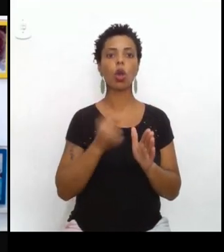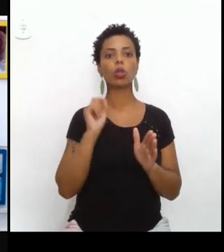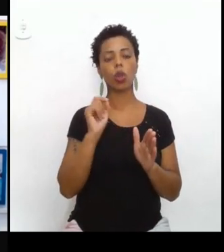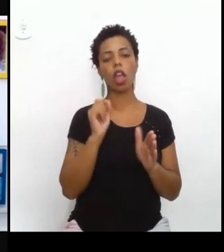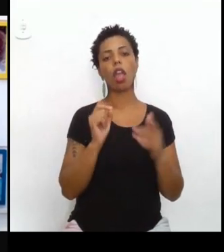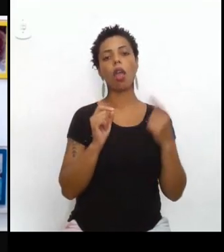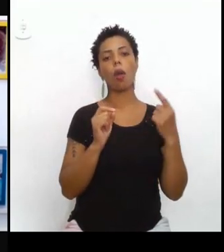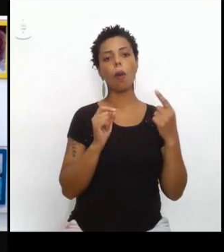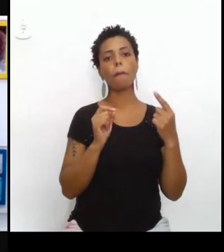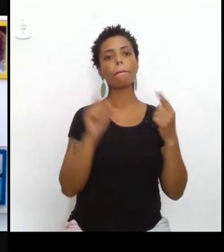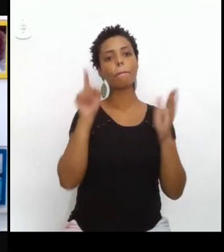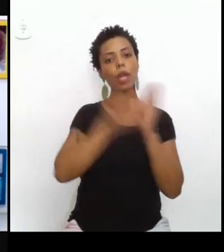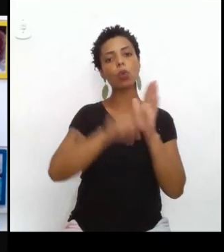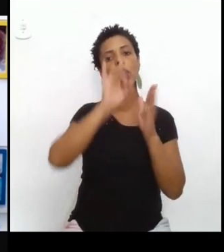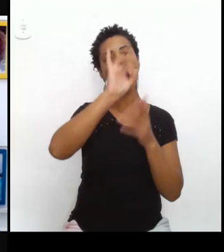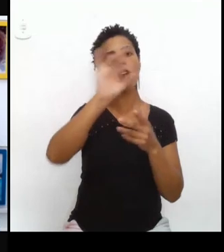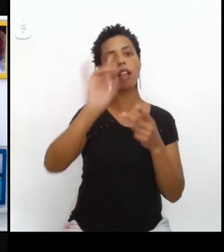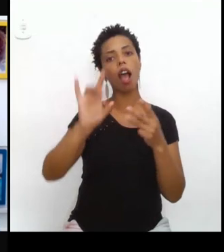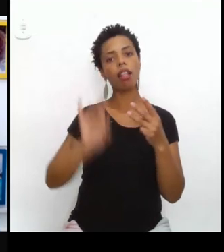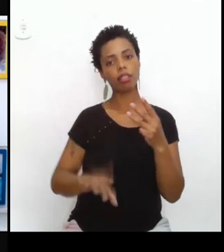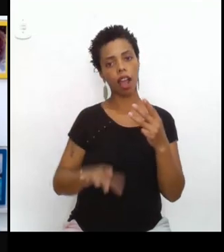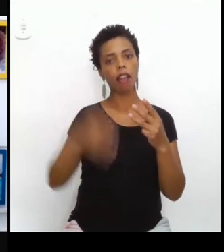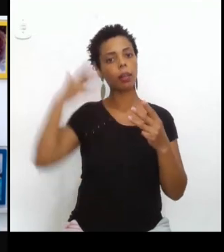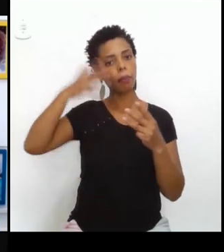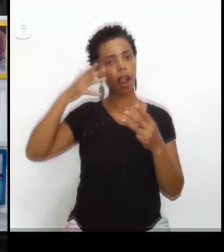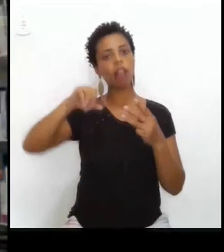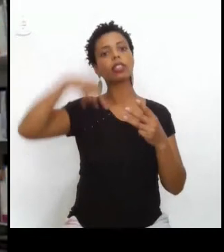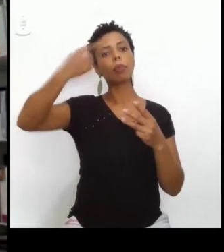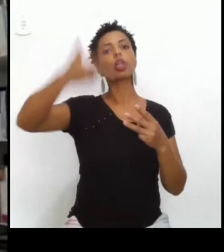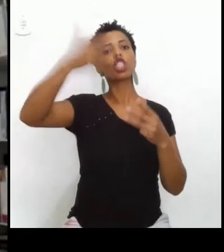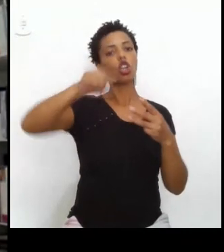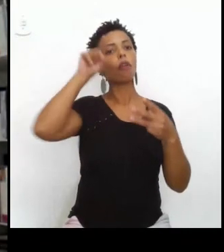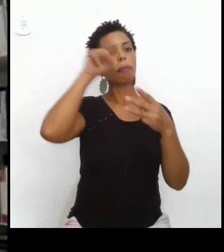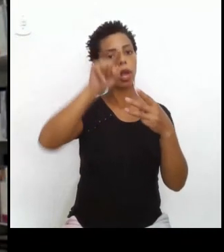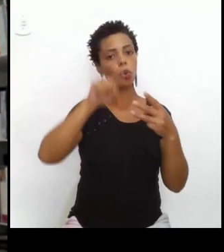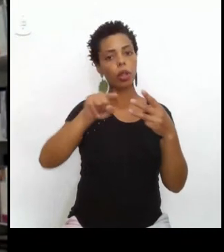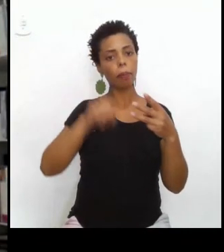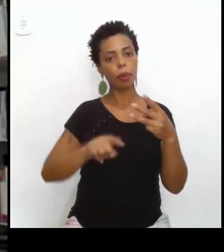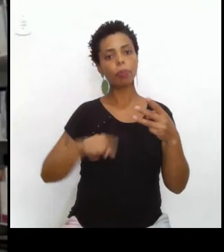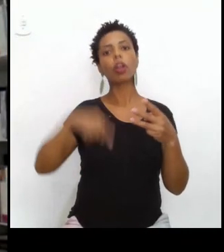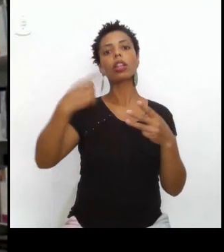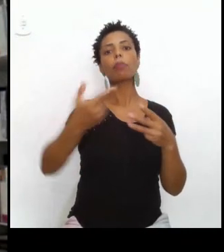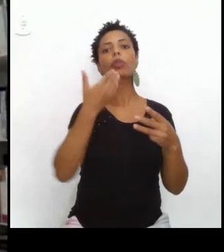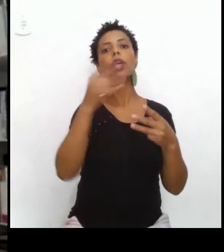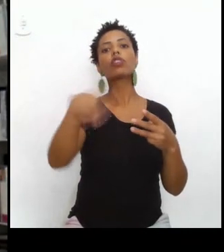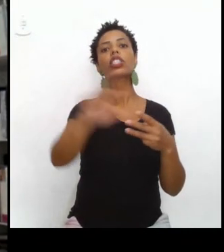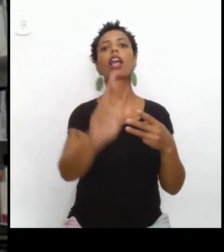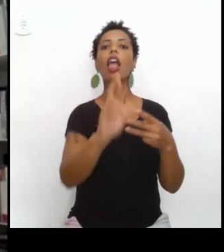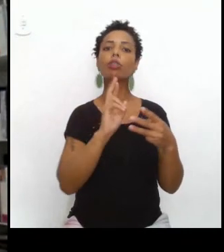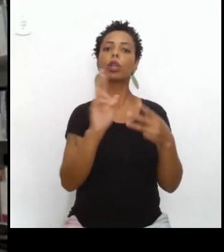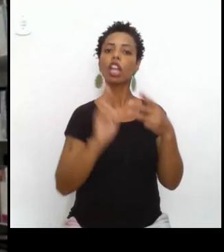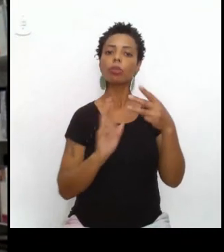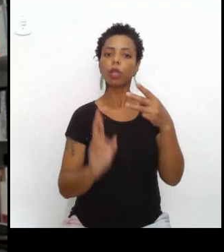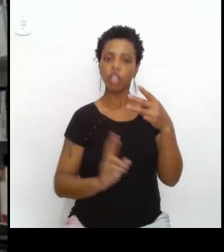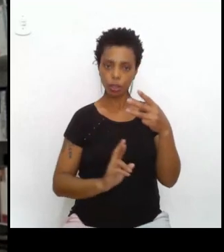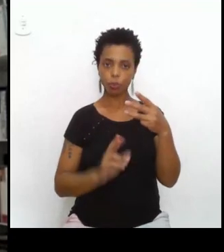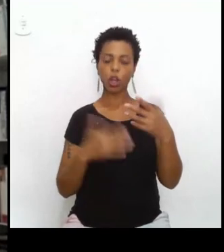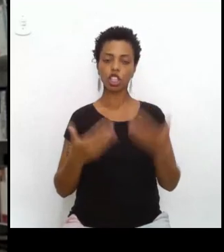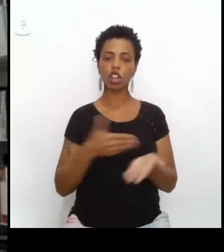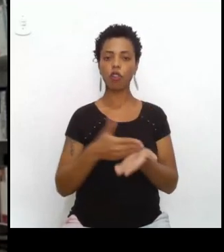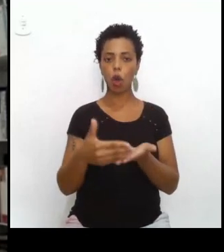por palestrante depois mas na sequência depois de um só que vocês responder ele na sequência Então vou começar com uma